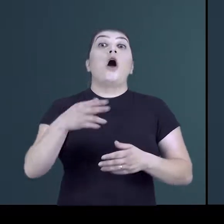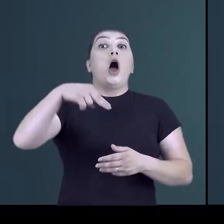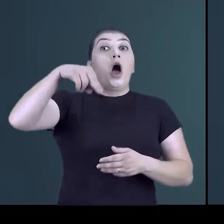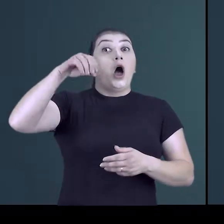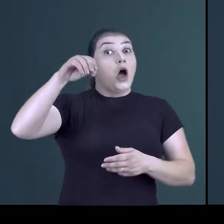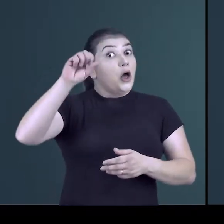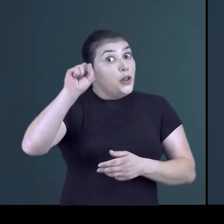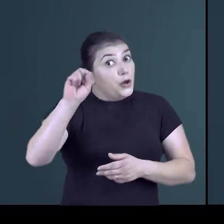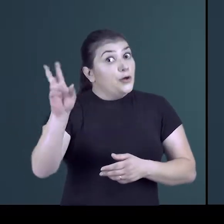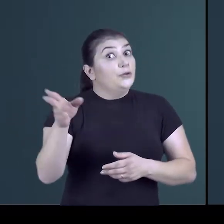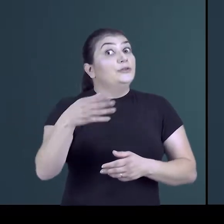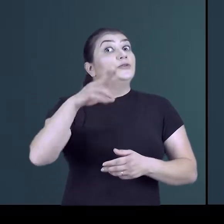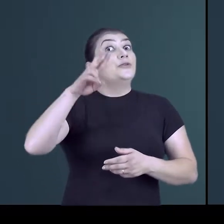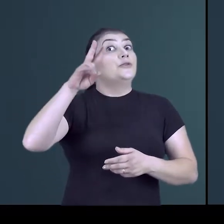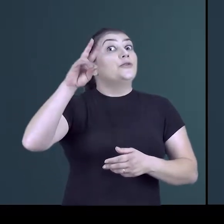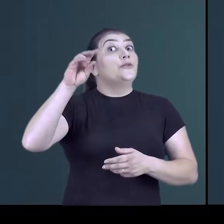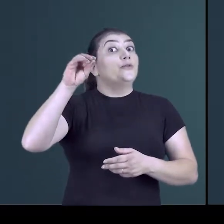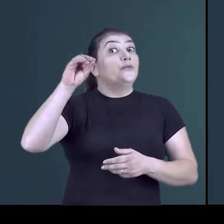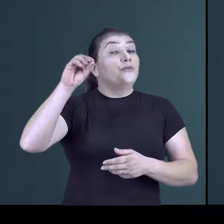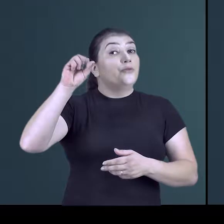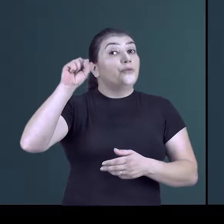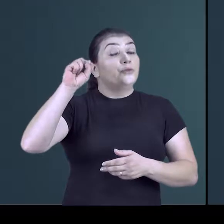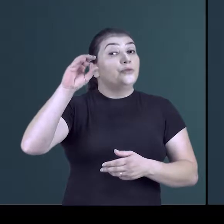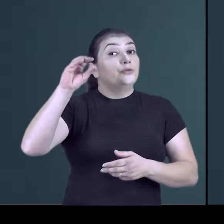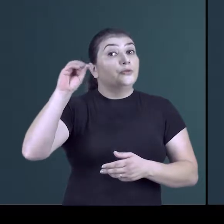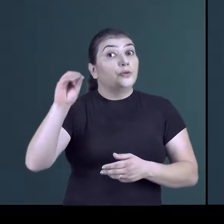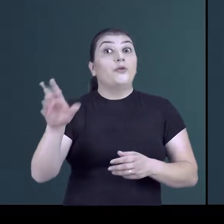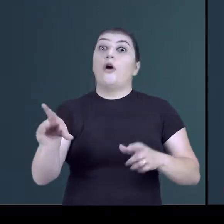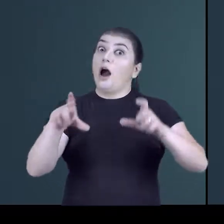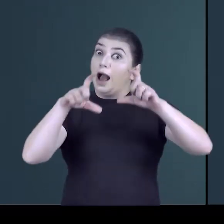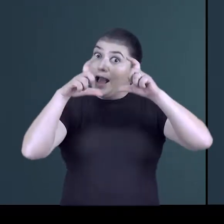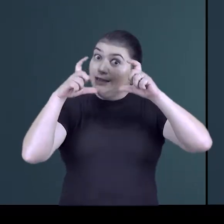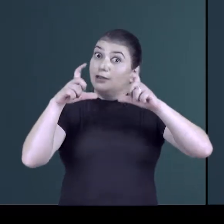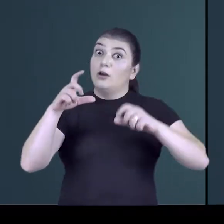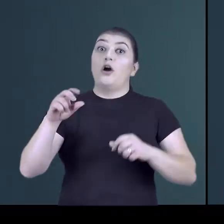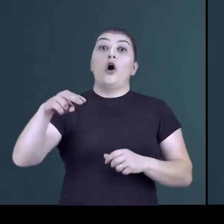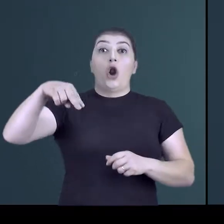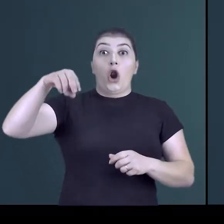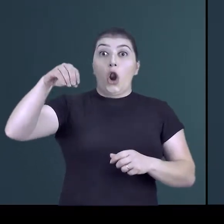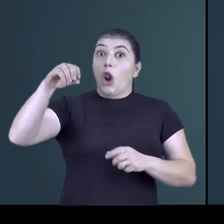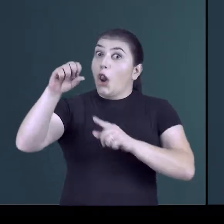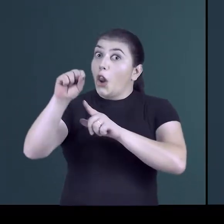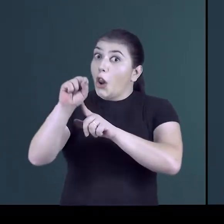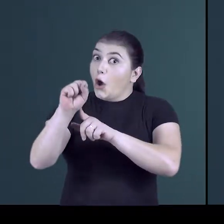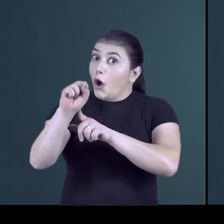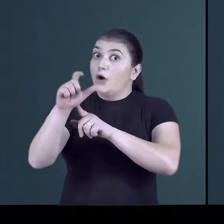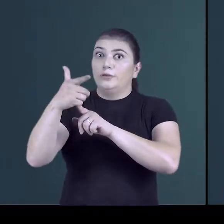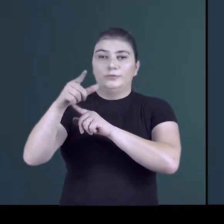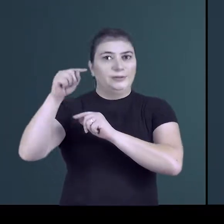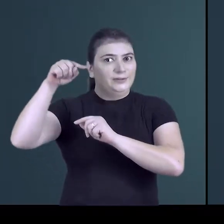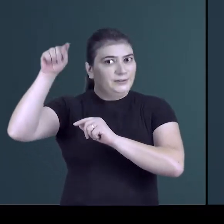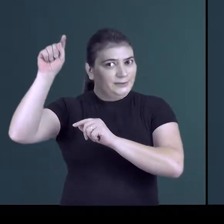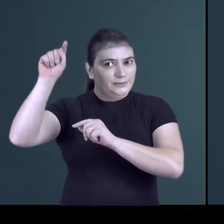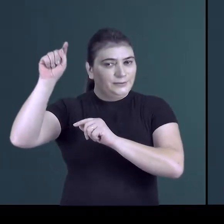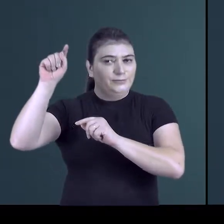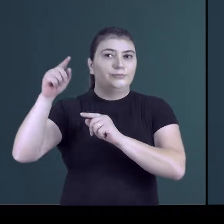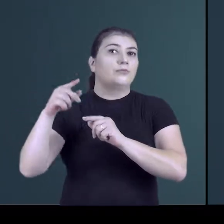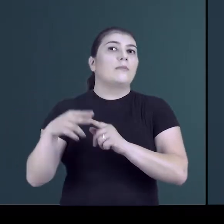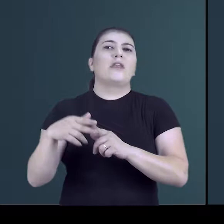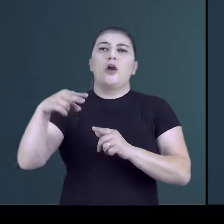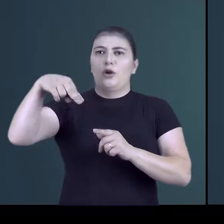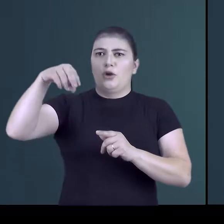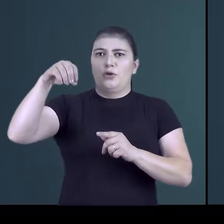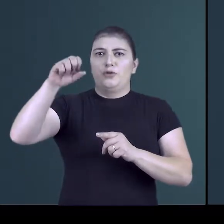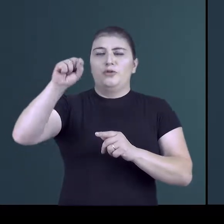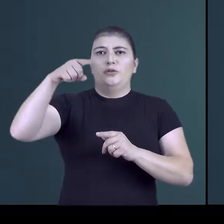Nos, conosco. Vos, convosco. Prestar atenção que é nos e não nós.